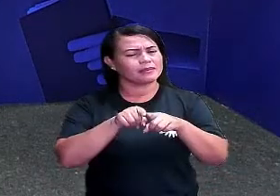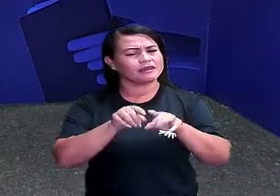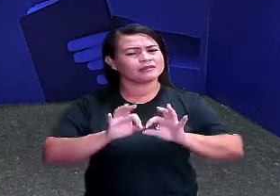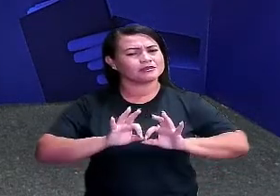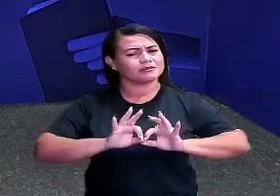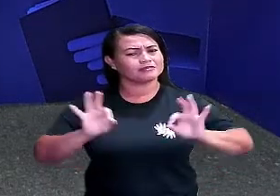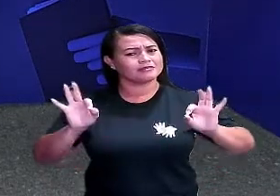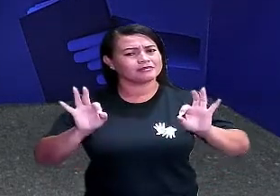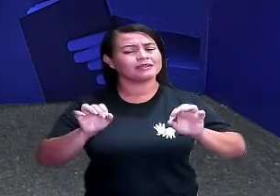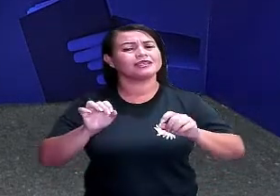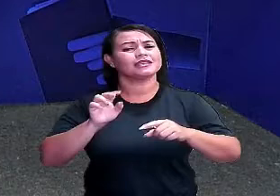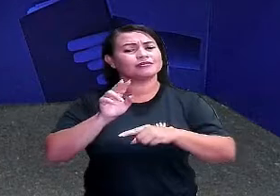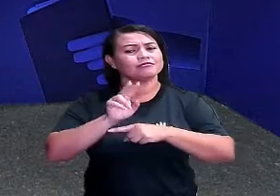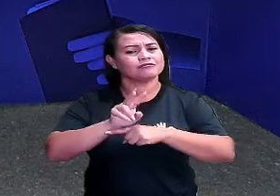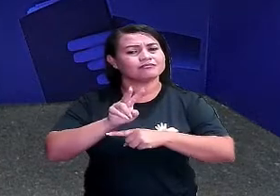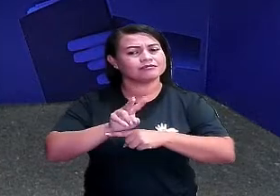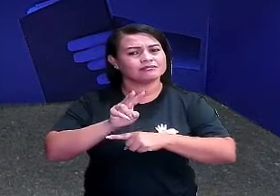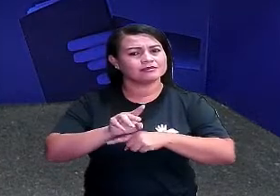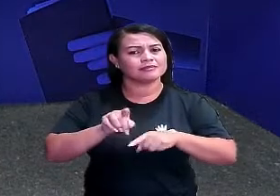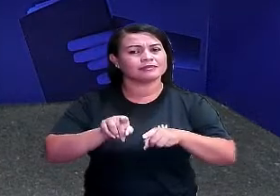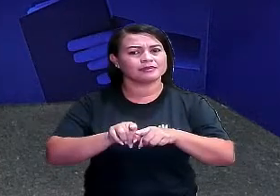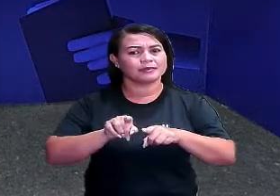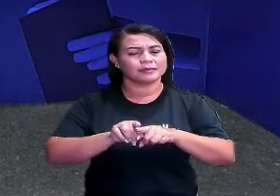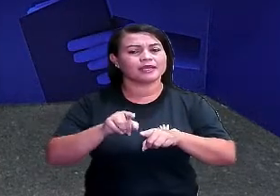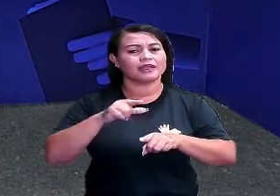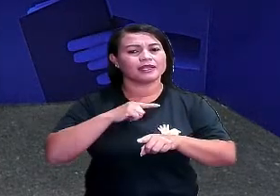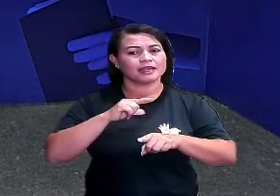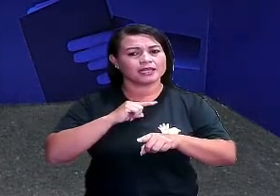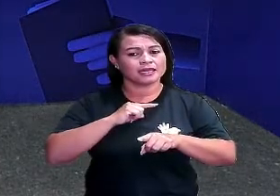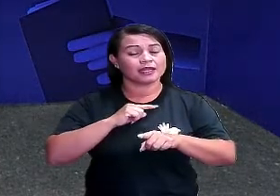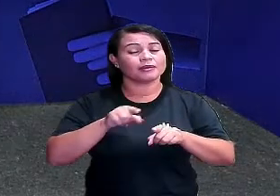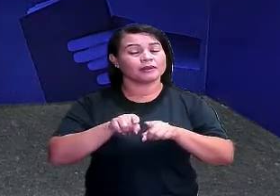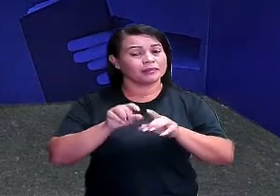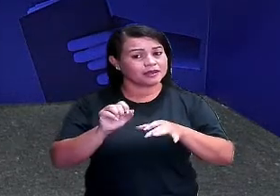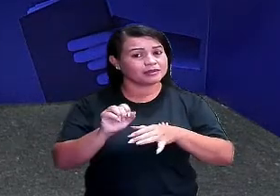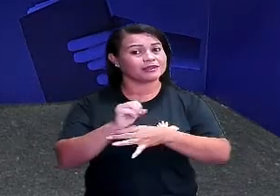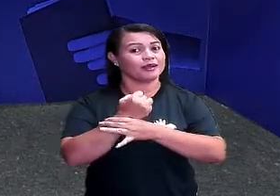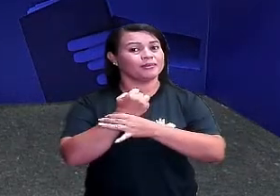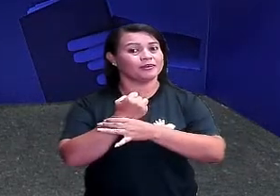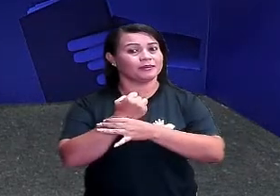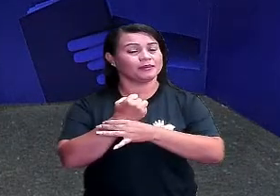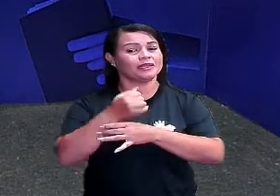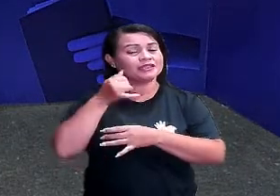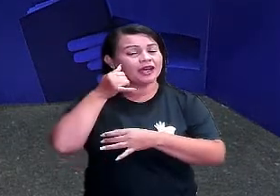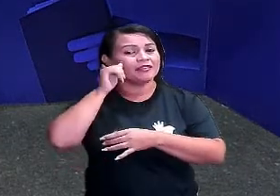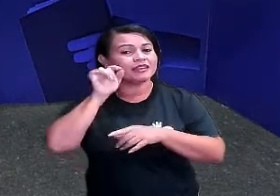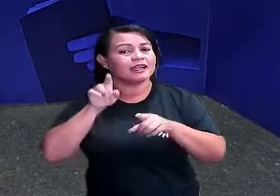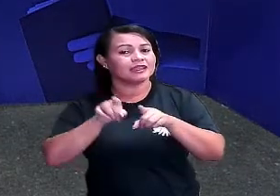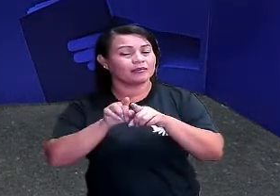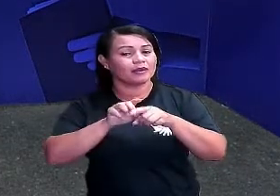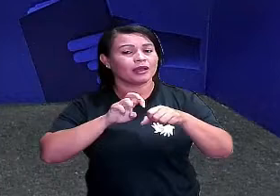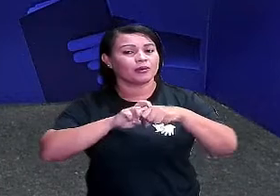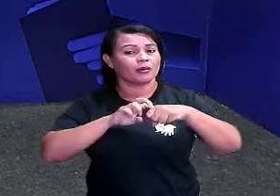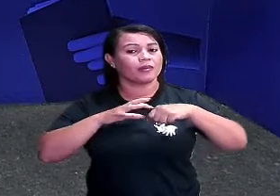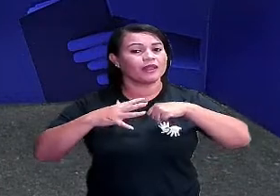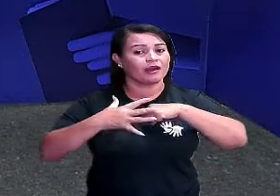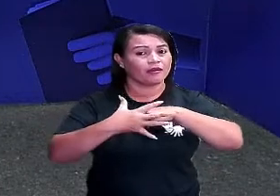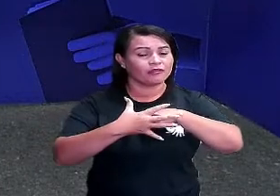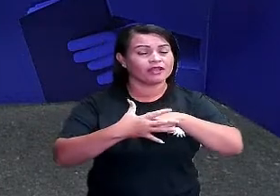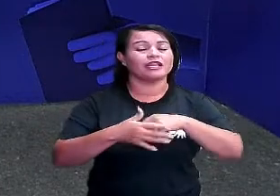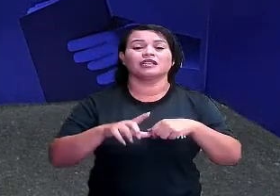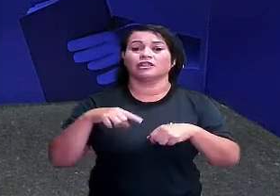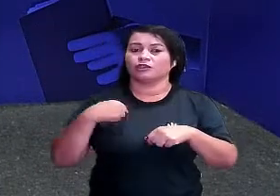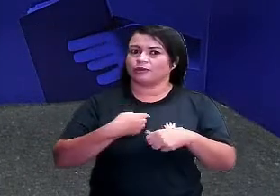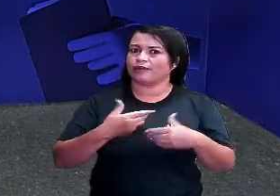que estejam se cuidando e mantendo o nosso sistema de segurança, tá certo? Prevenção contra a Covid. Lembre-se, ainda estamos